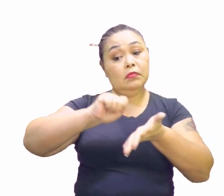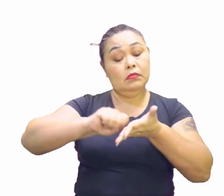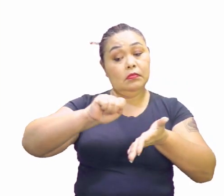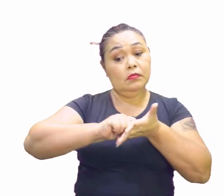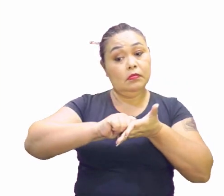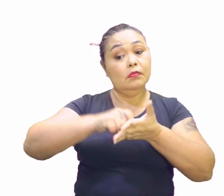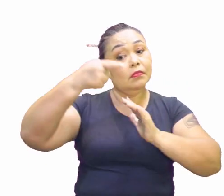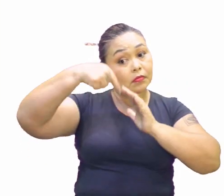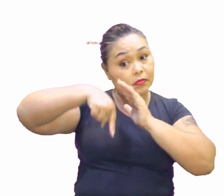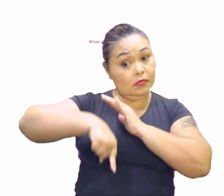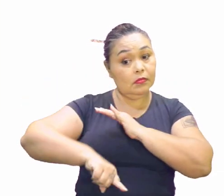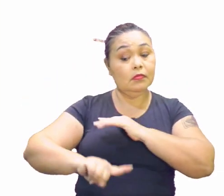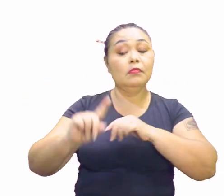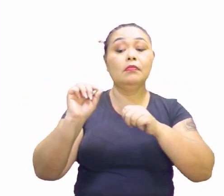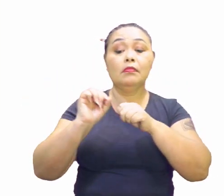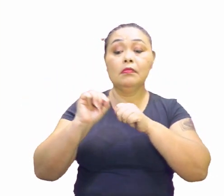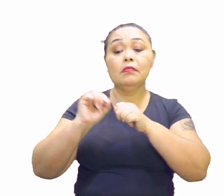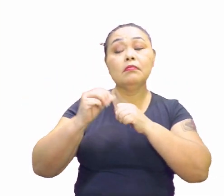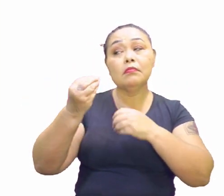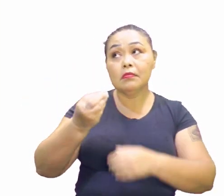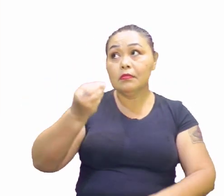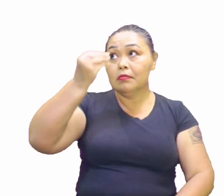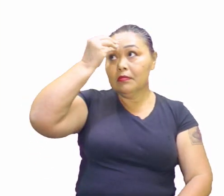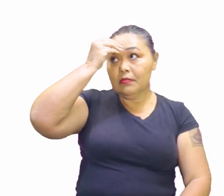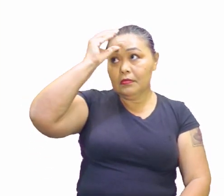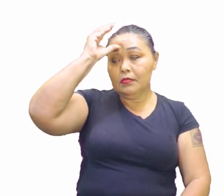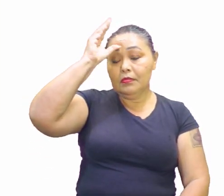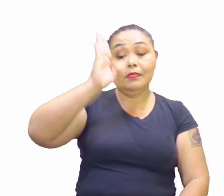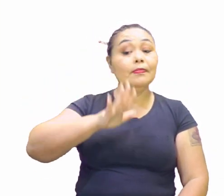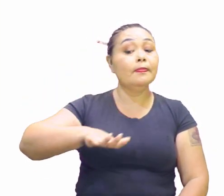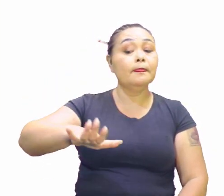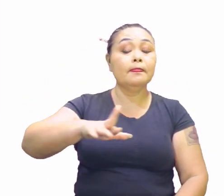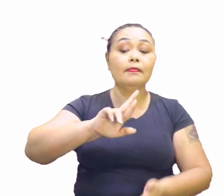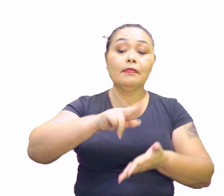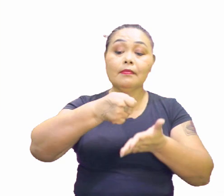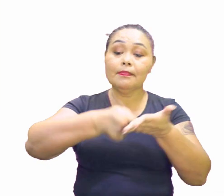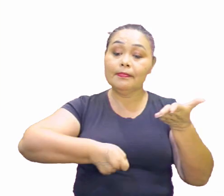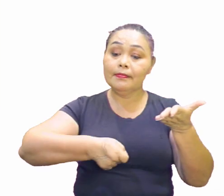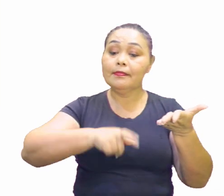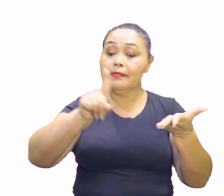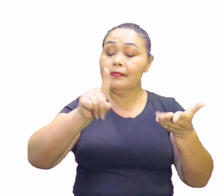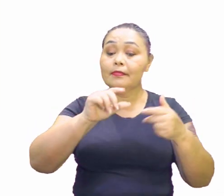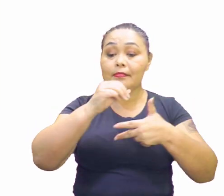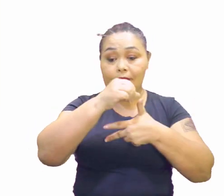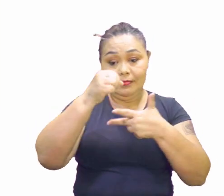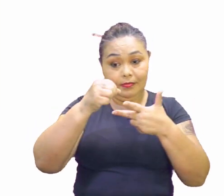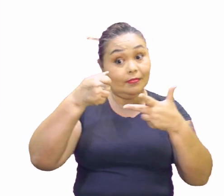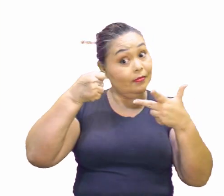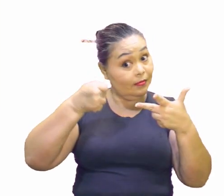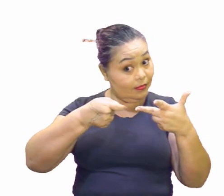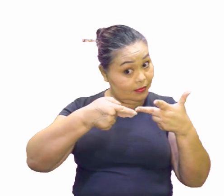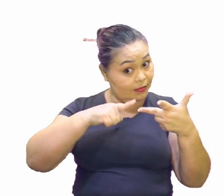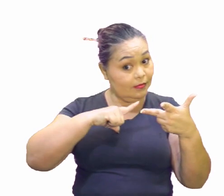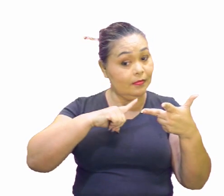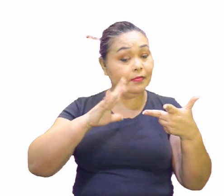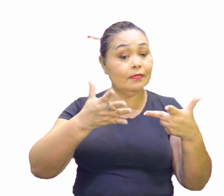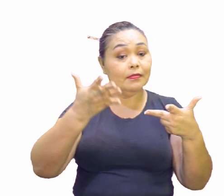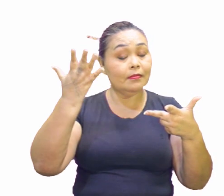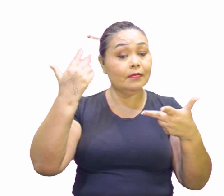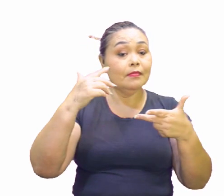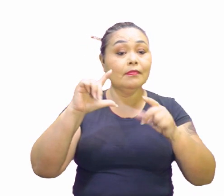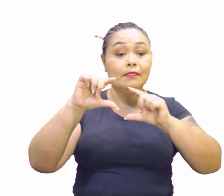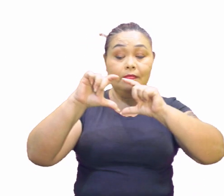nós vamos aprofundar esses conhecimentos em relação à redação que será cobrada no Enem. Então, vamos lá